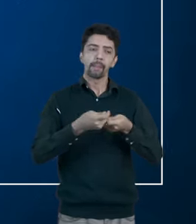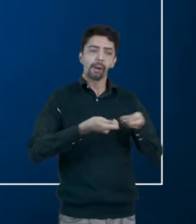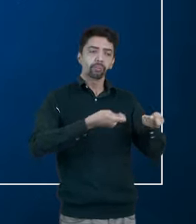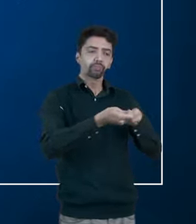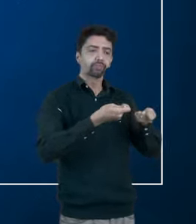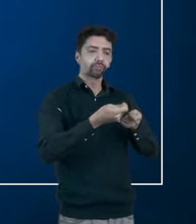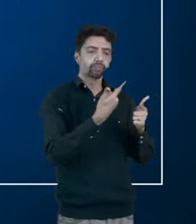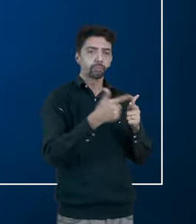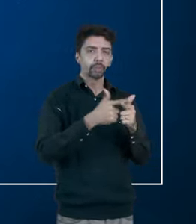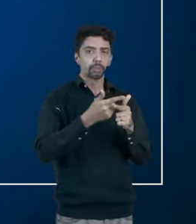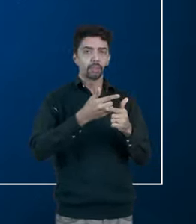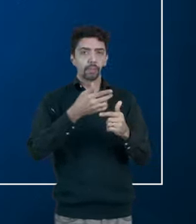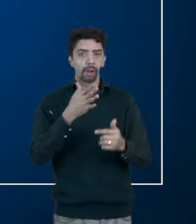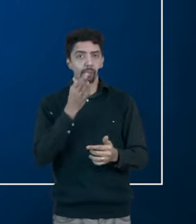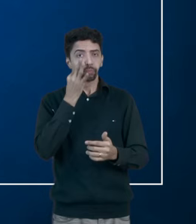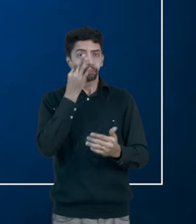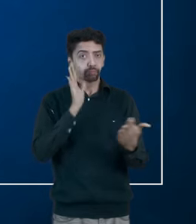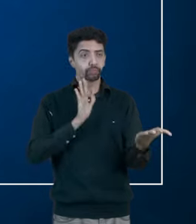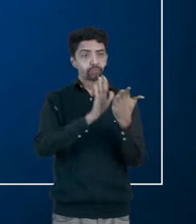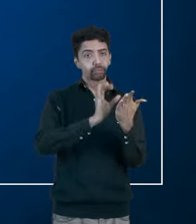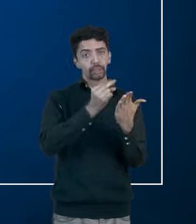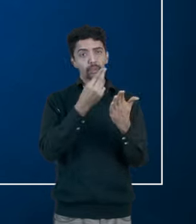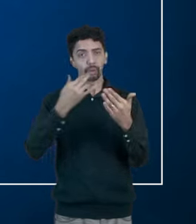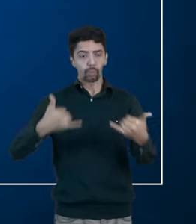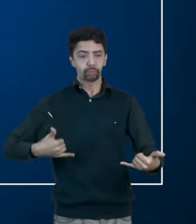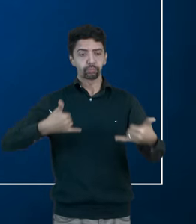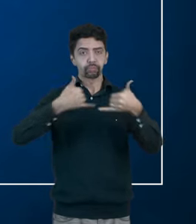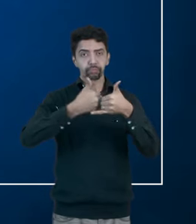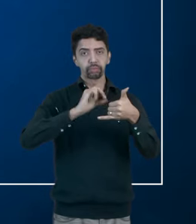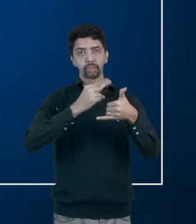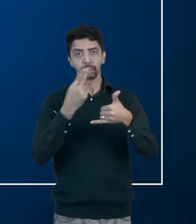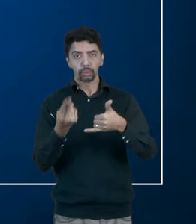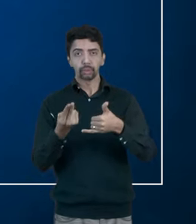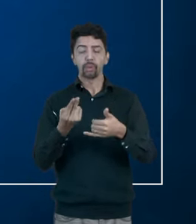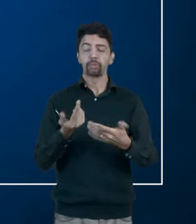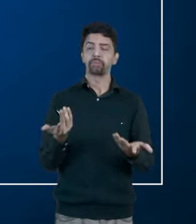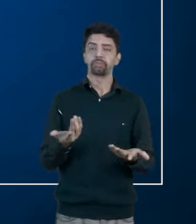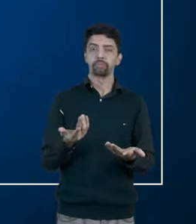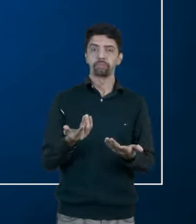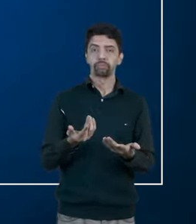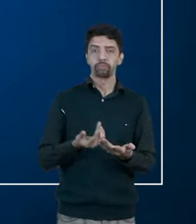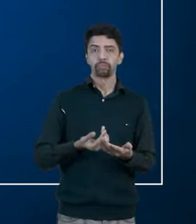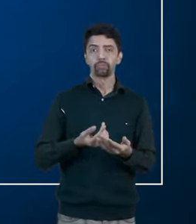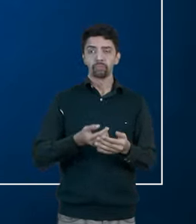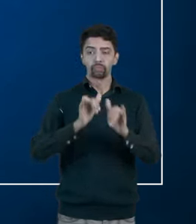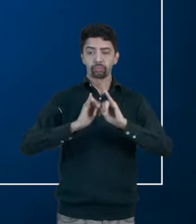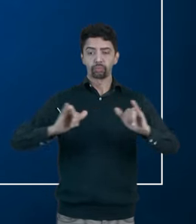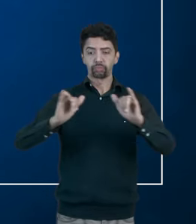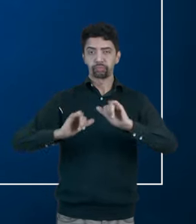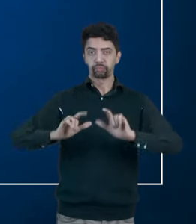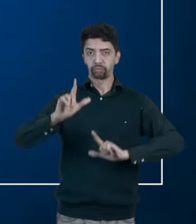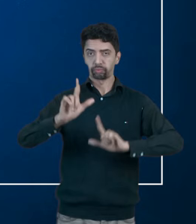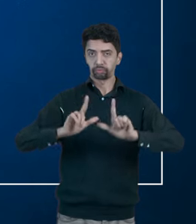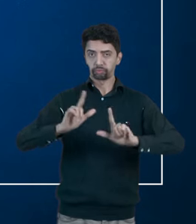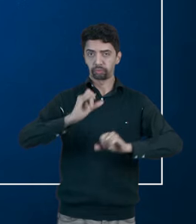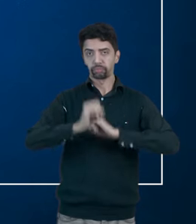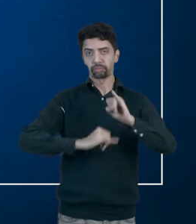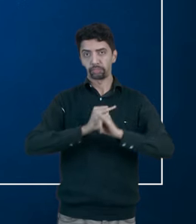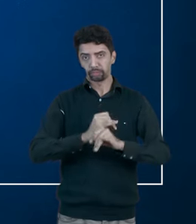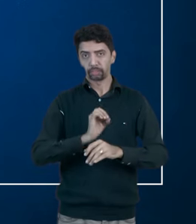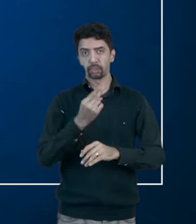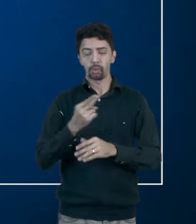possibilidade de resolver problema pessoalmente por telefone publicações ou até mesmo por imprensa